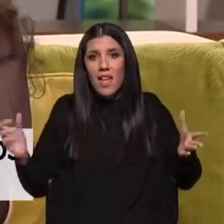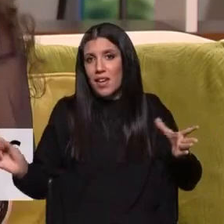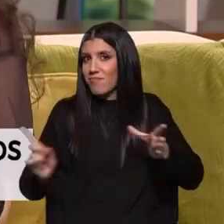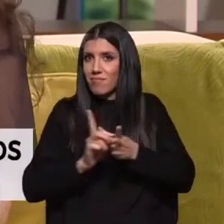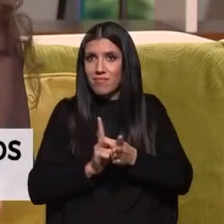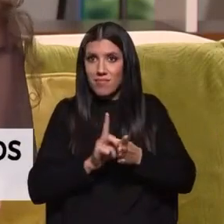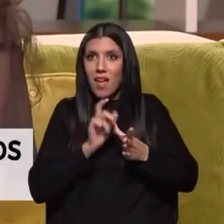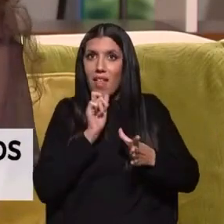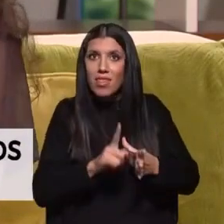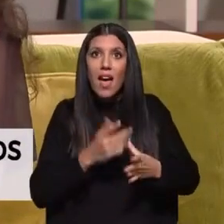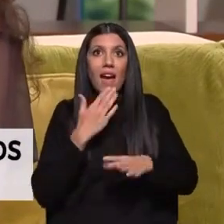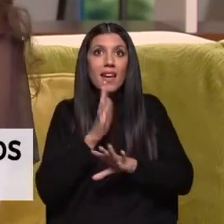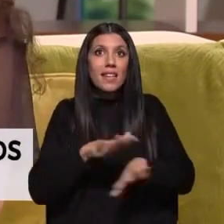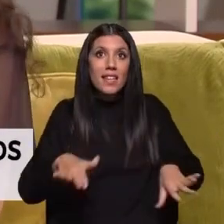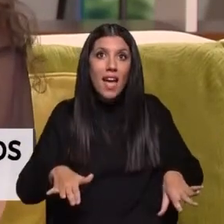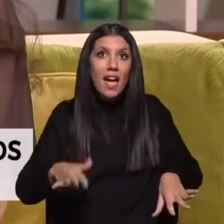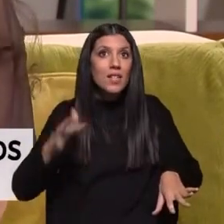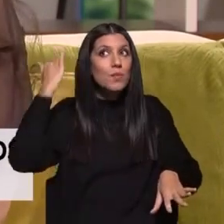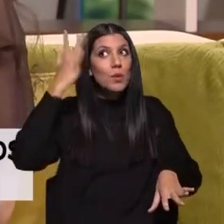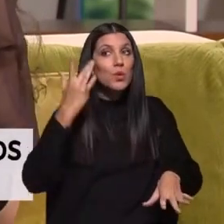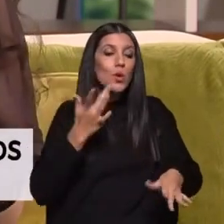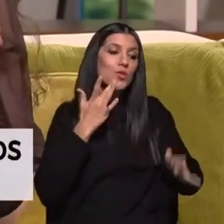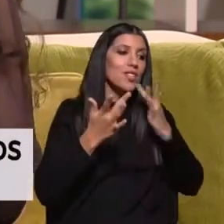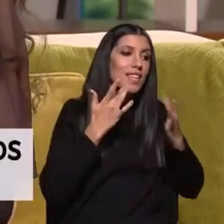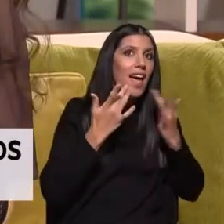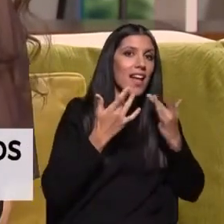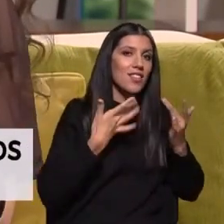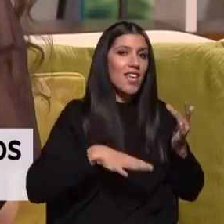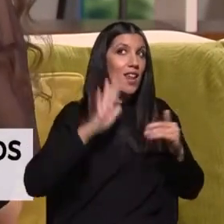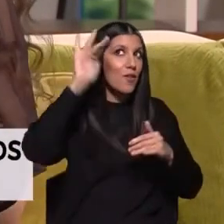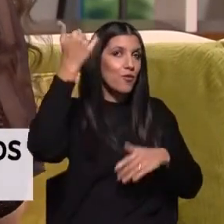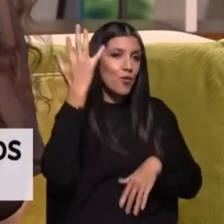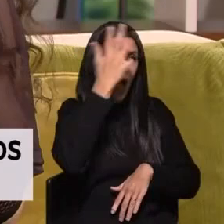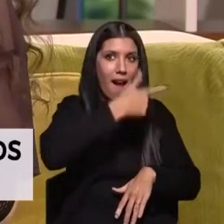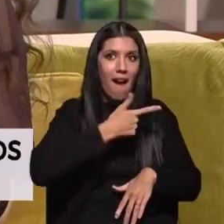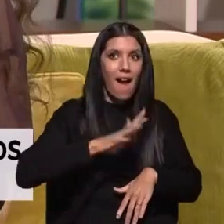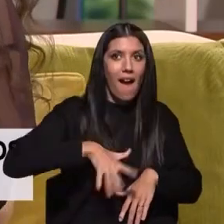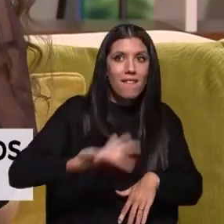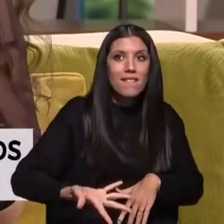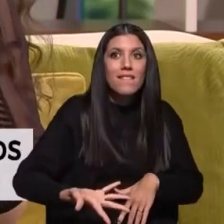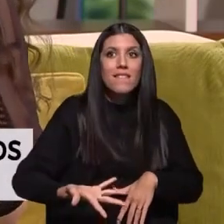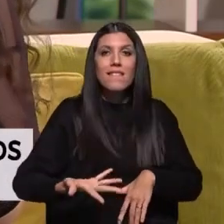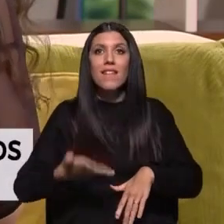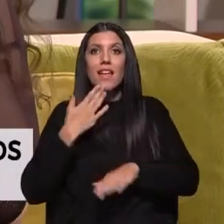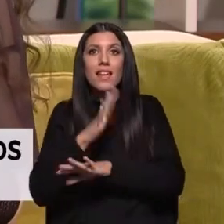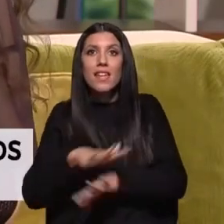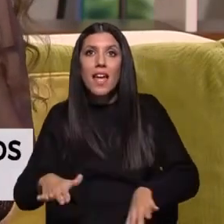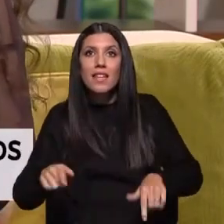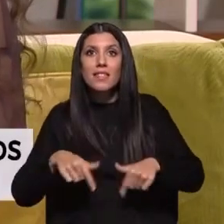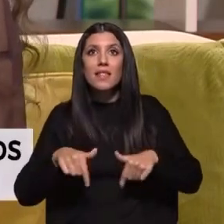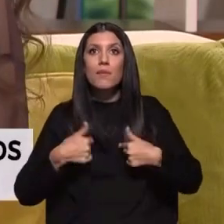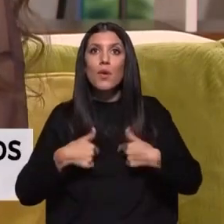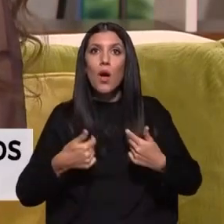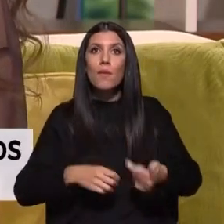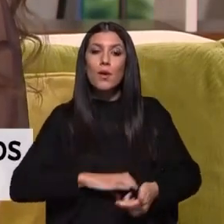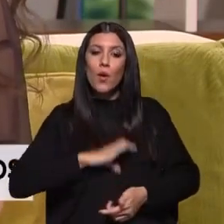Criança. Temos crianças lá que estão pelo sonho de representar, que querem ser atores, temos crianças lá que estão para melhorar a sua confiança e a